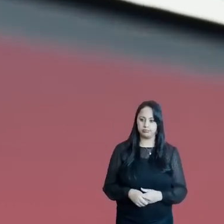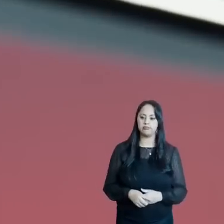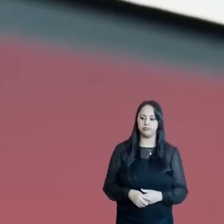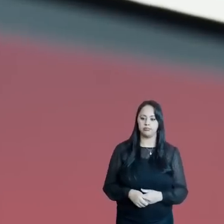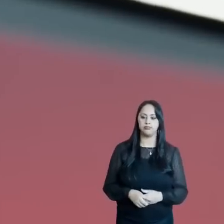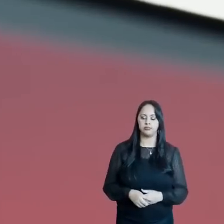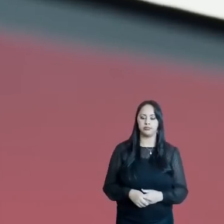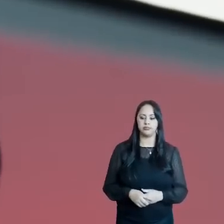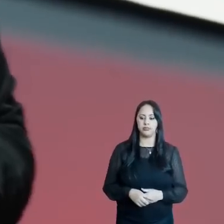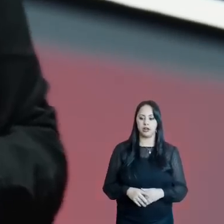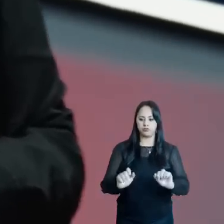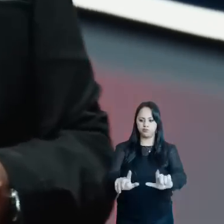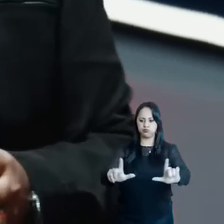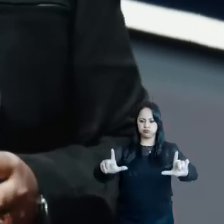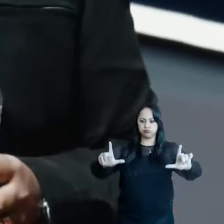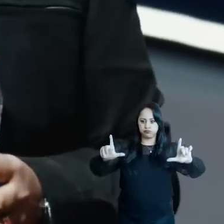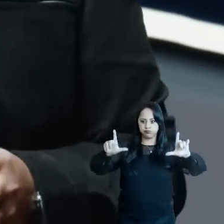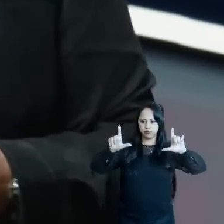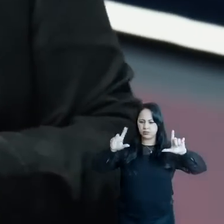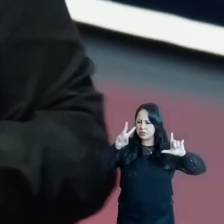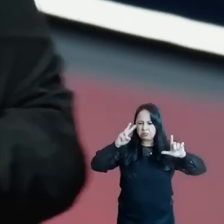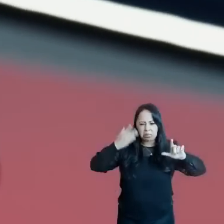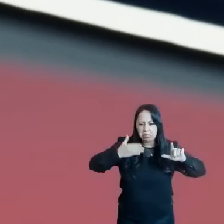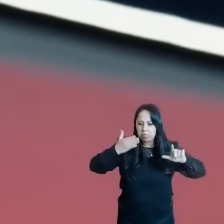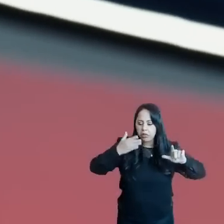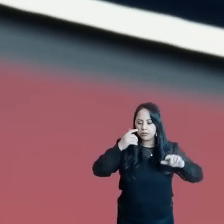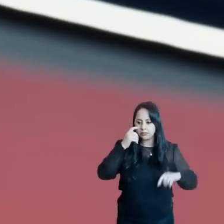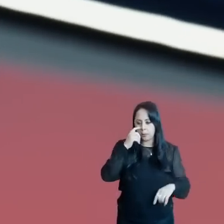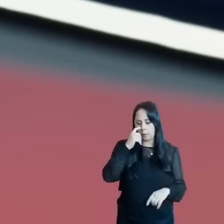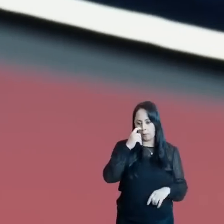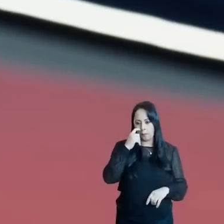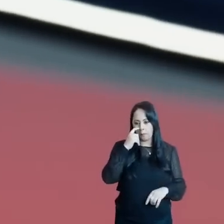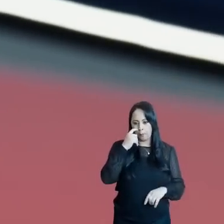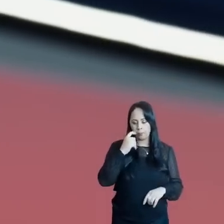Isso, agora é só você dar um zoom para ficar grandão, senão eu não enxergo aqui não.